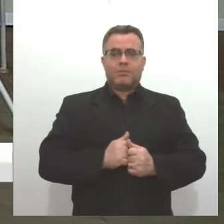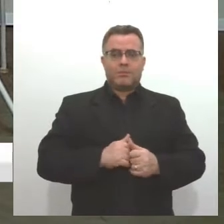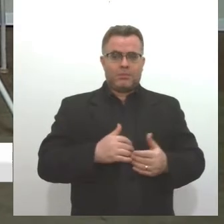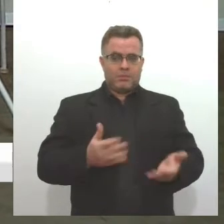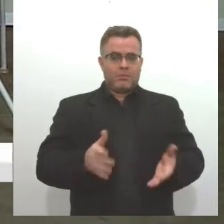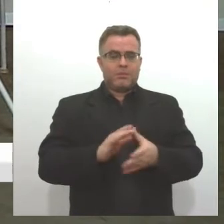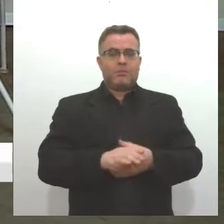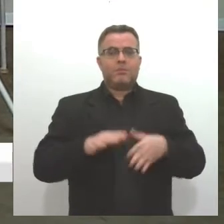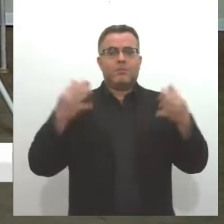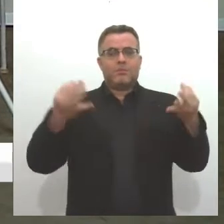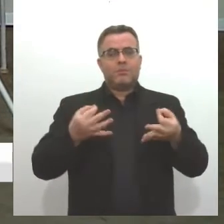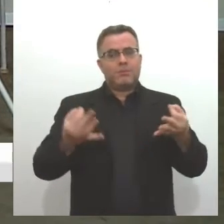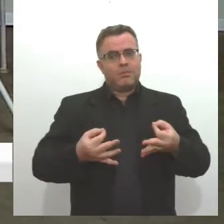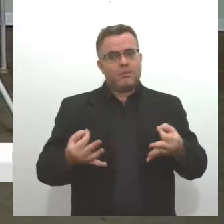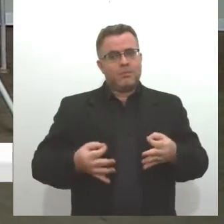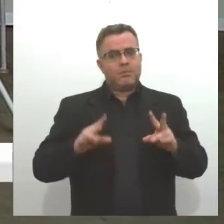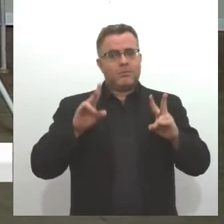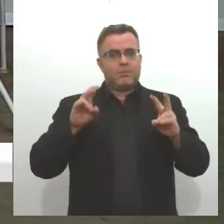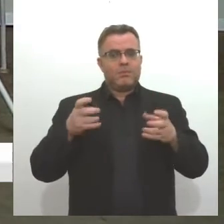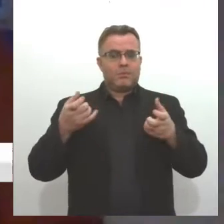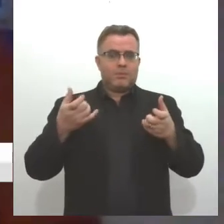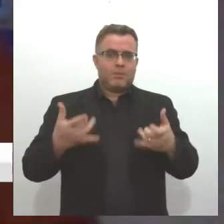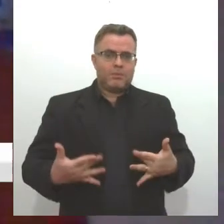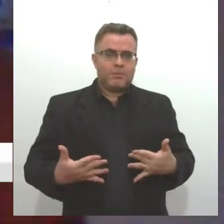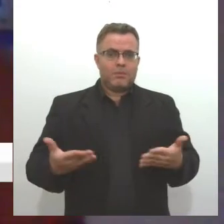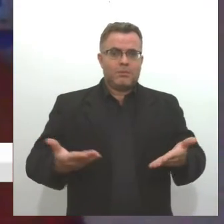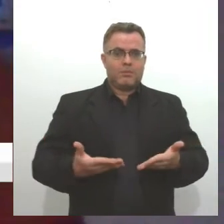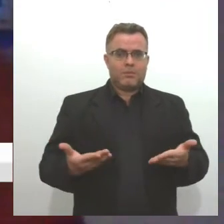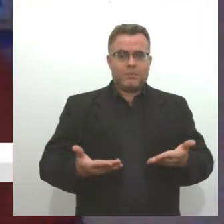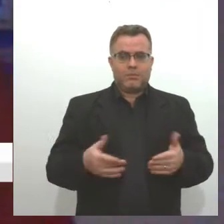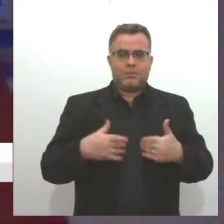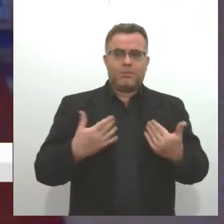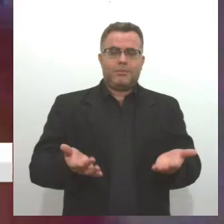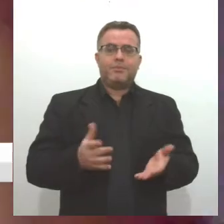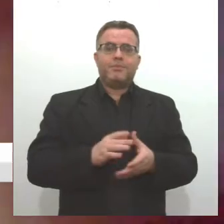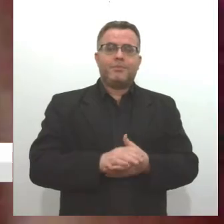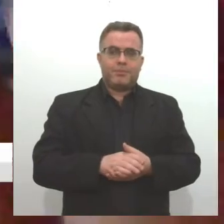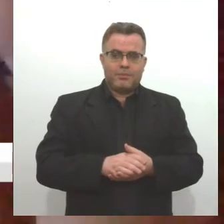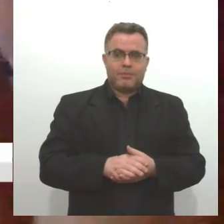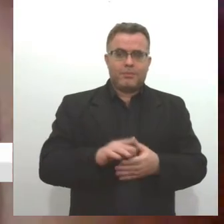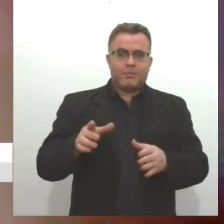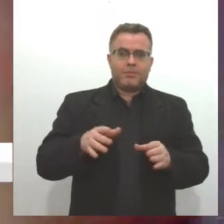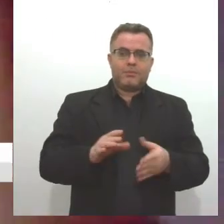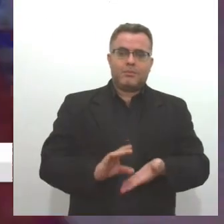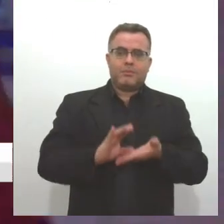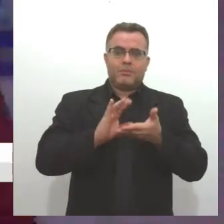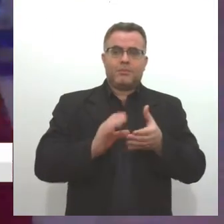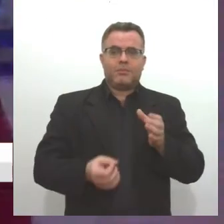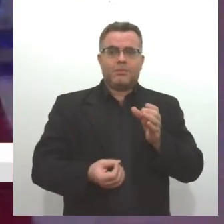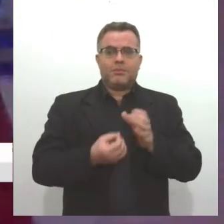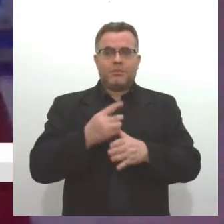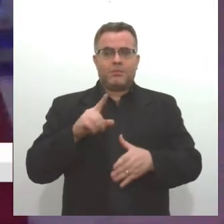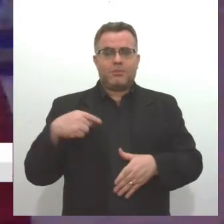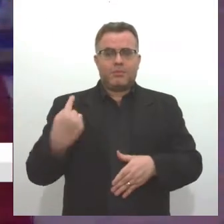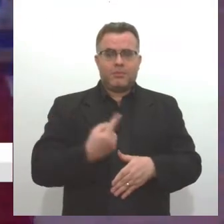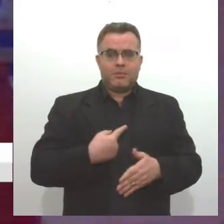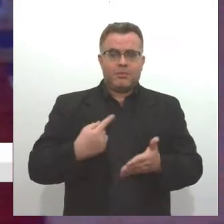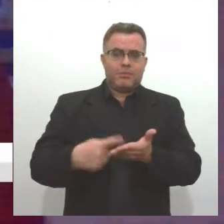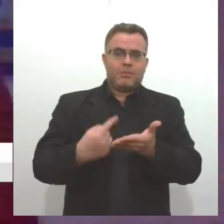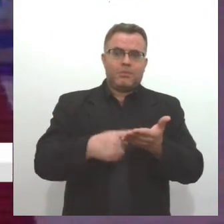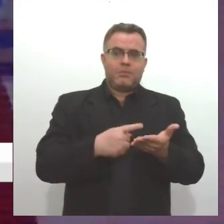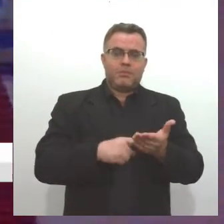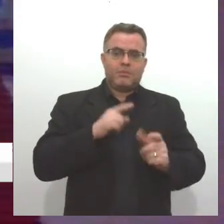Perfeito, perfeito tema, querida, você tocar uma política pública que esse conselho vai ter que incidir, que a gente já tenta